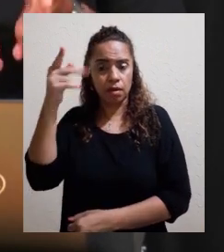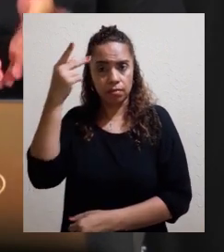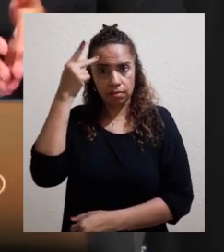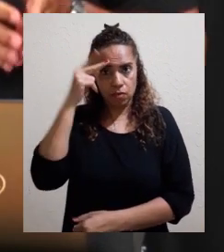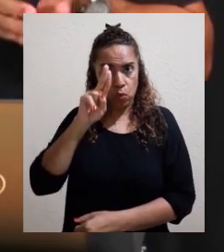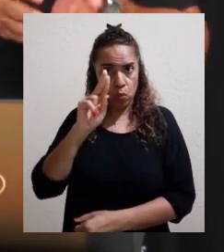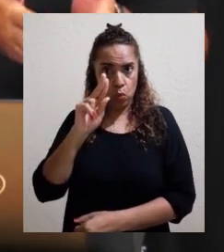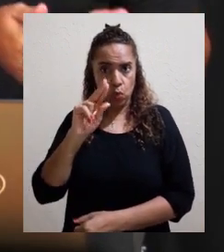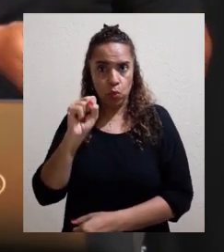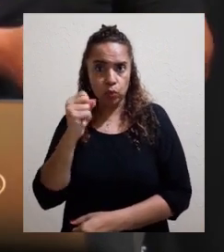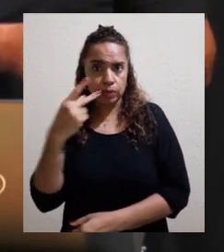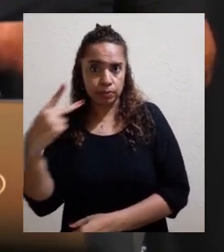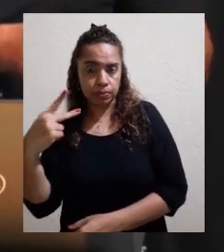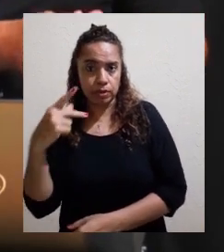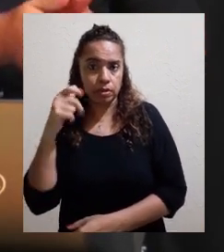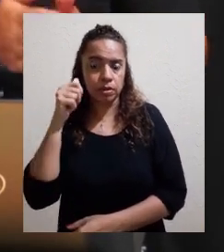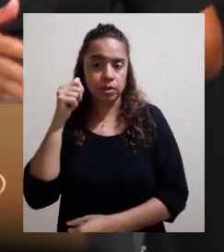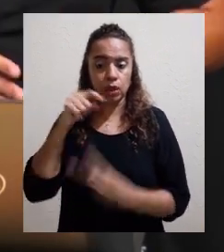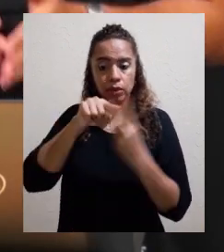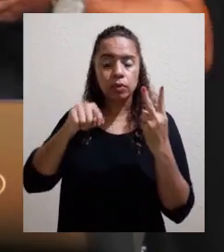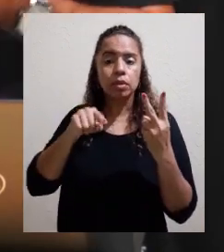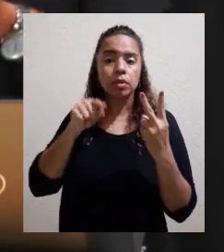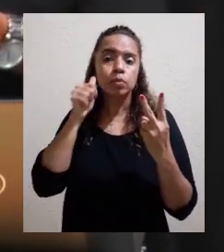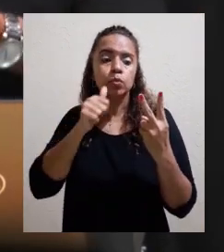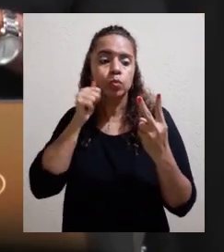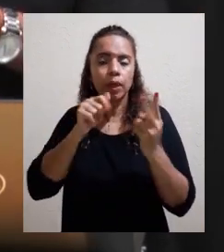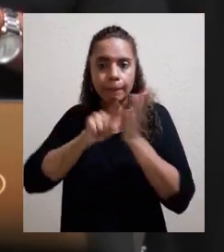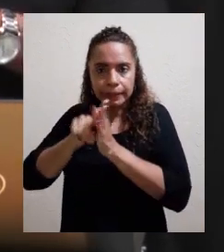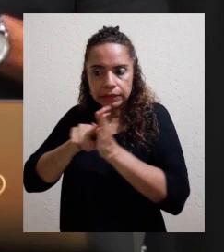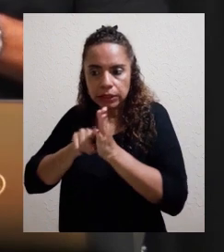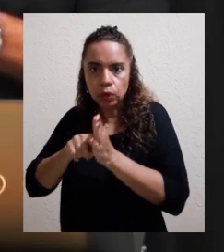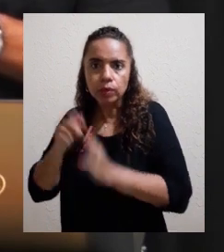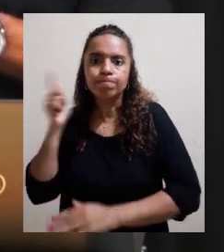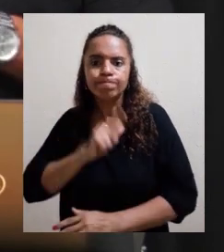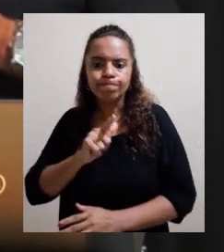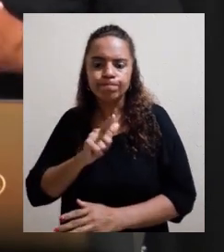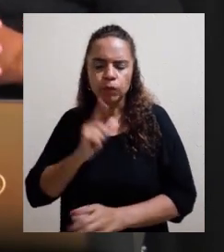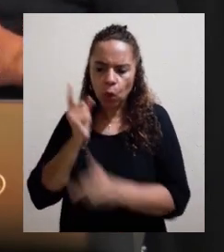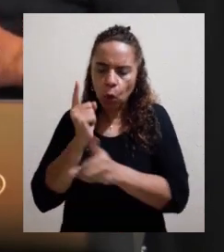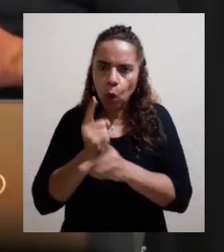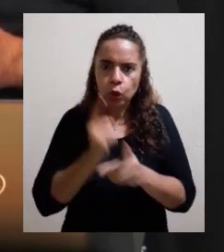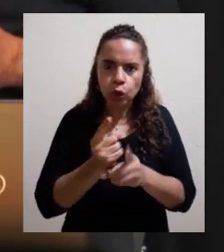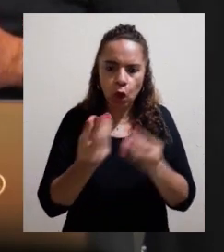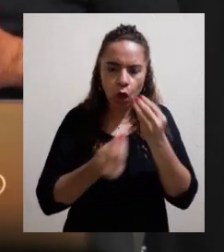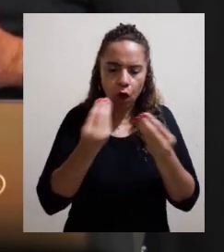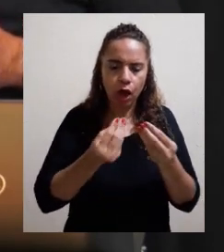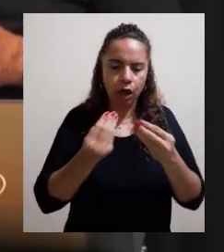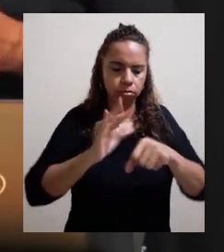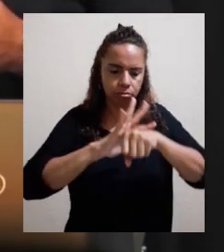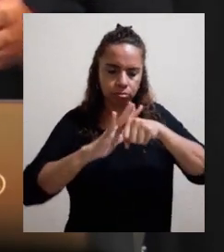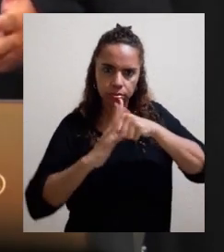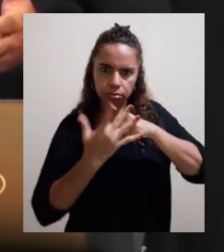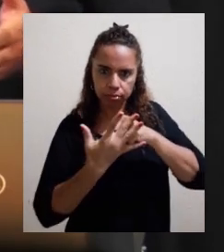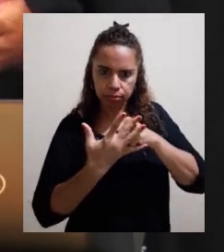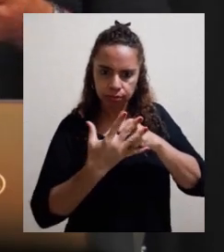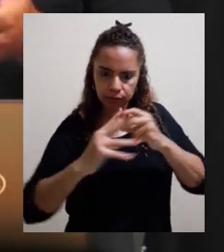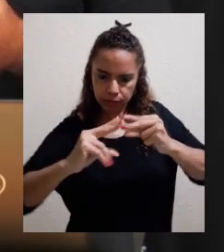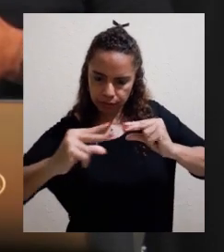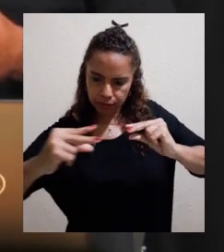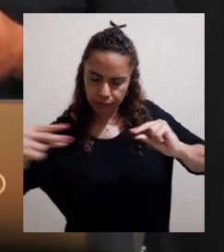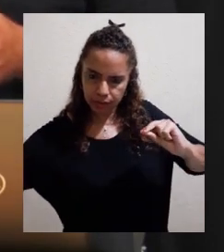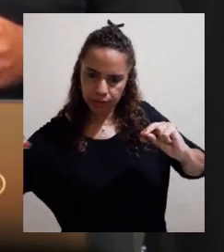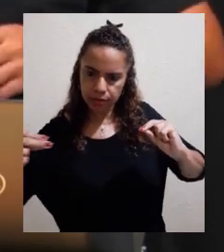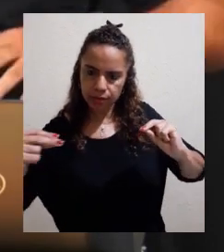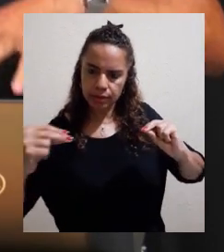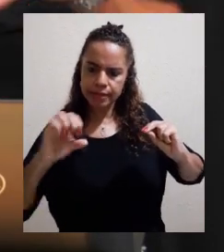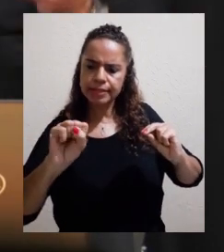genoma mostra isso, a capacidade que nós temos, mas esbarramos na questão dos recursos para investimento